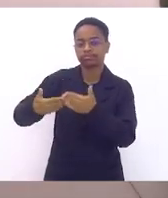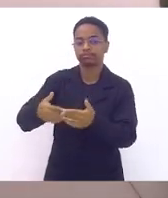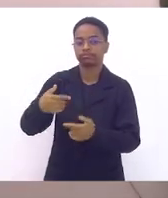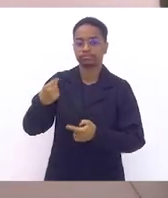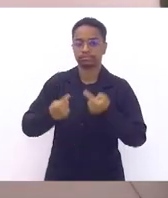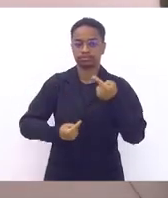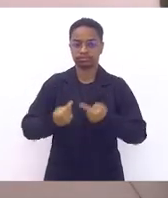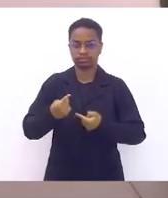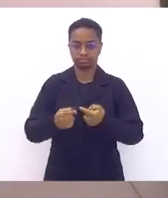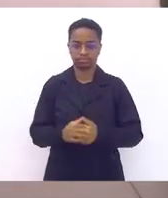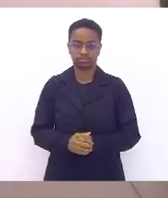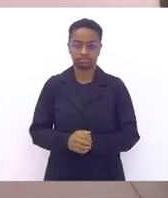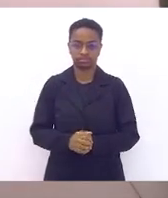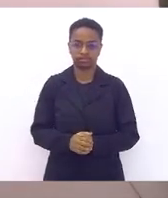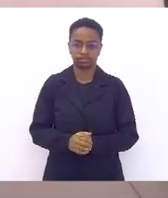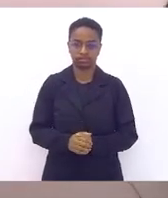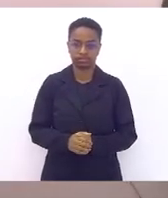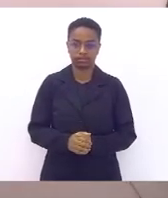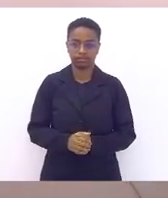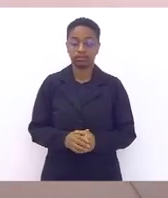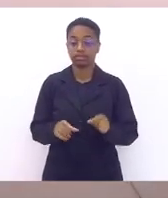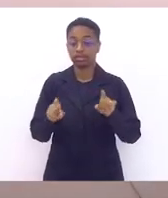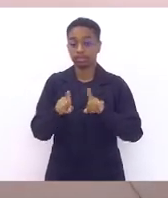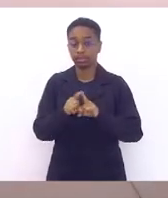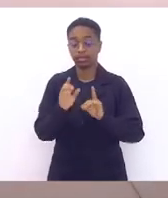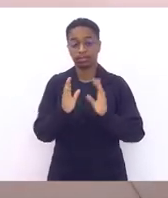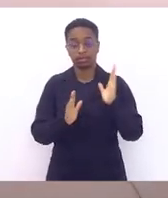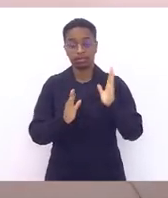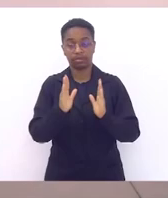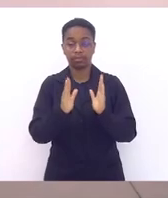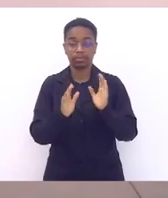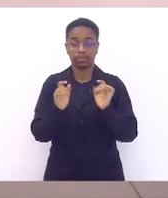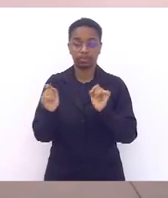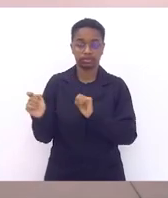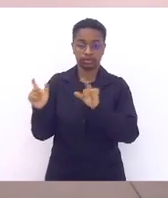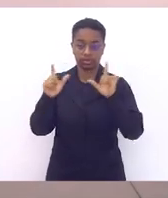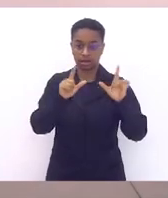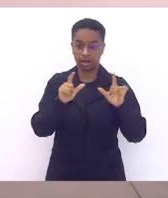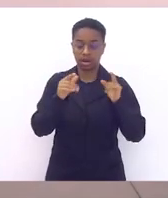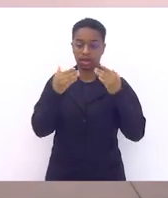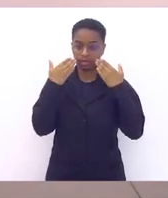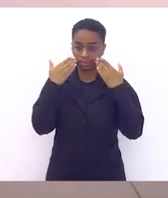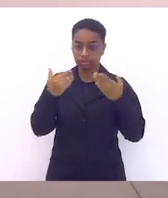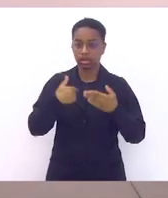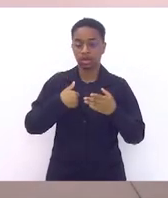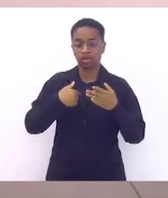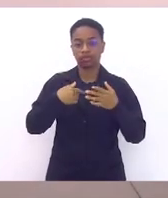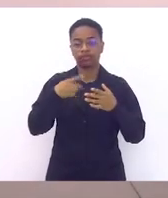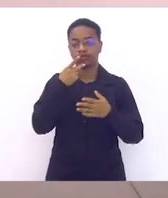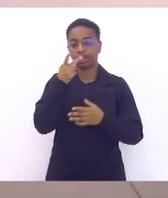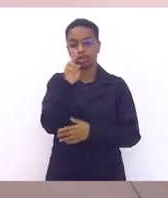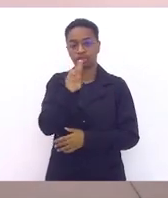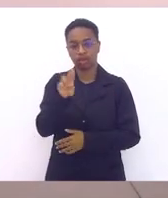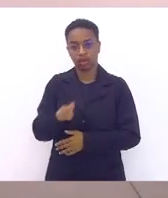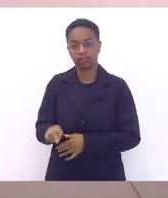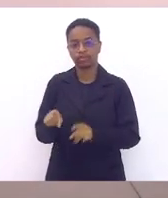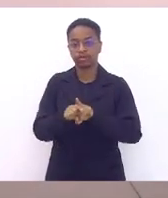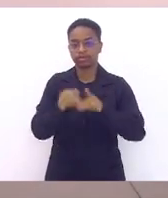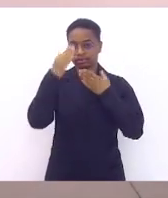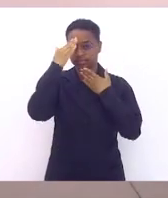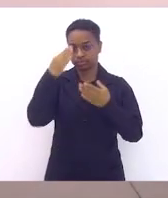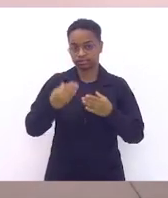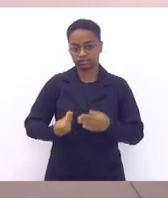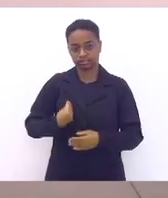longo das apresentações, eu vou citar e agradecer a presença de todas as pessoas aqui. Muito obrigada, doutor